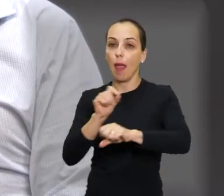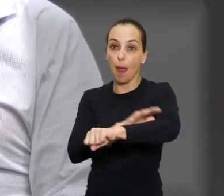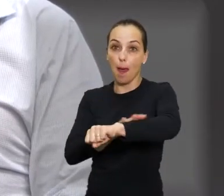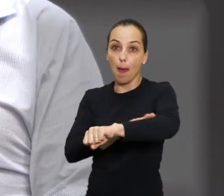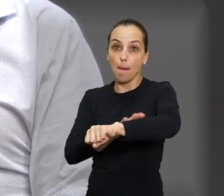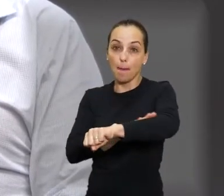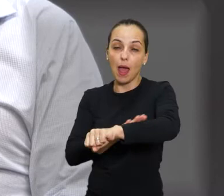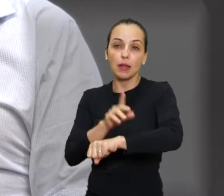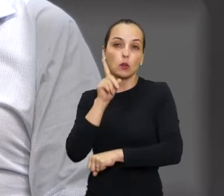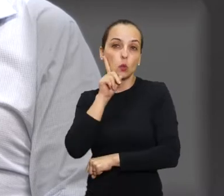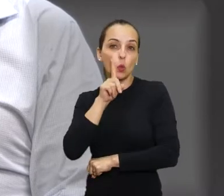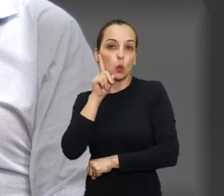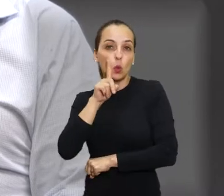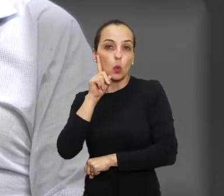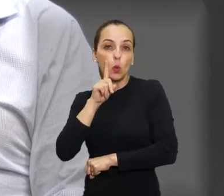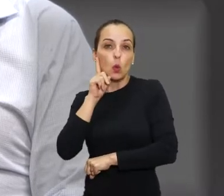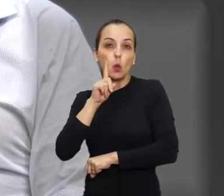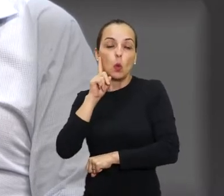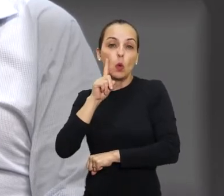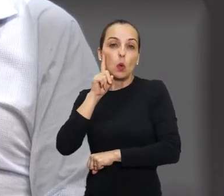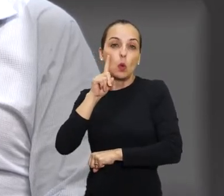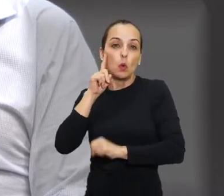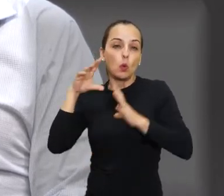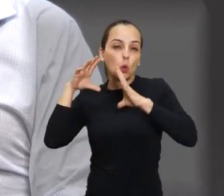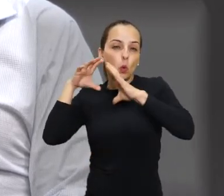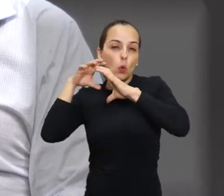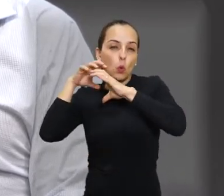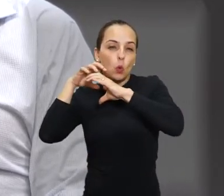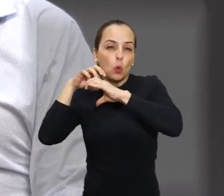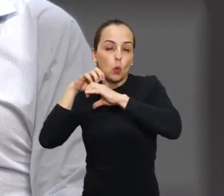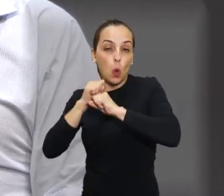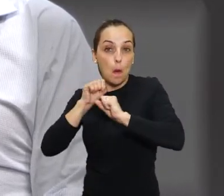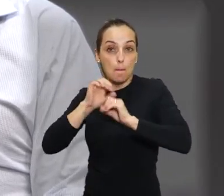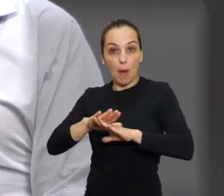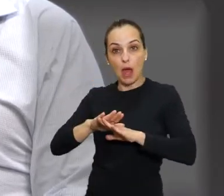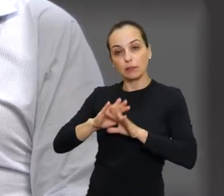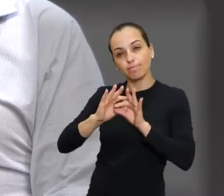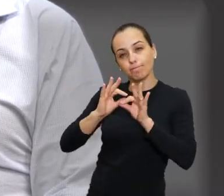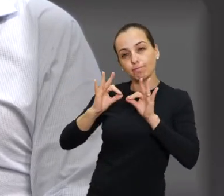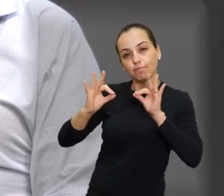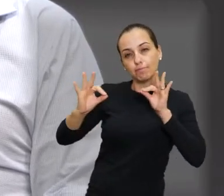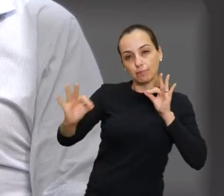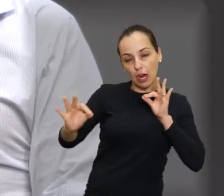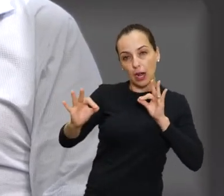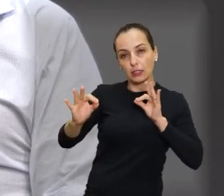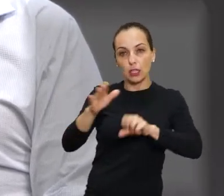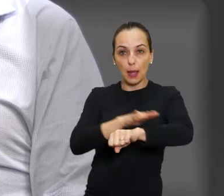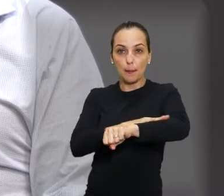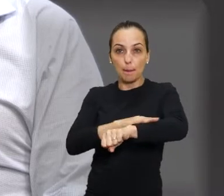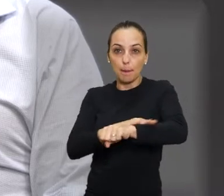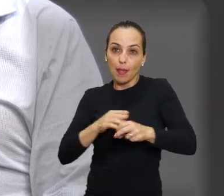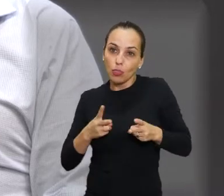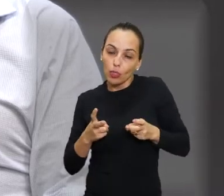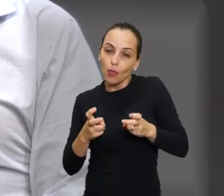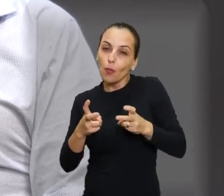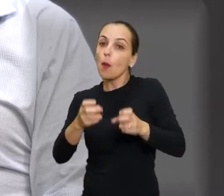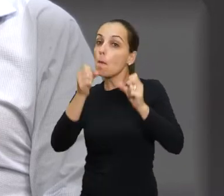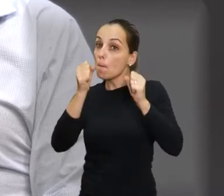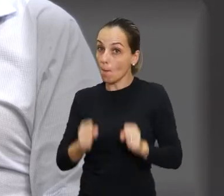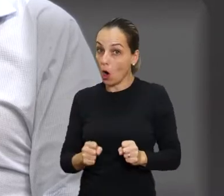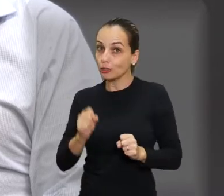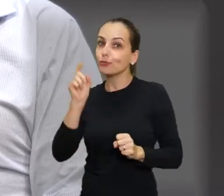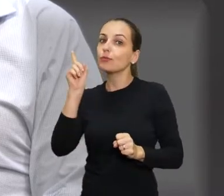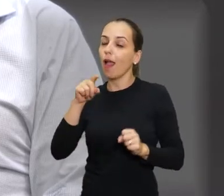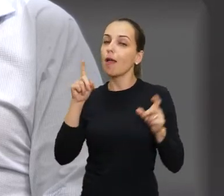é o bronzeamento, né, que acontece após uma exposição. E aí, mas ao longo prazo a gente vai ter os